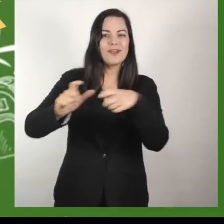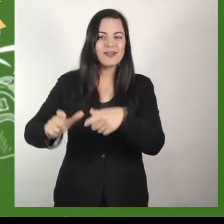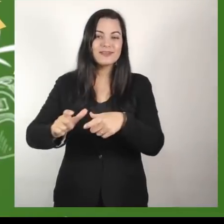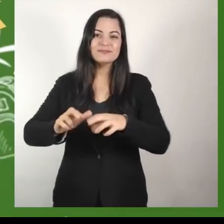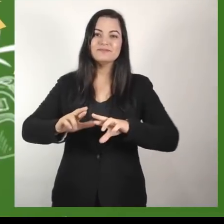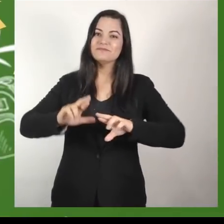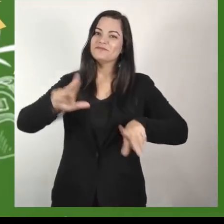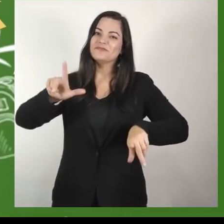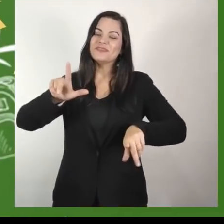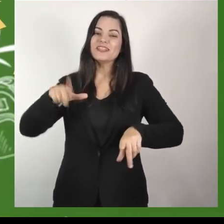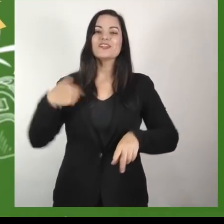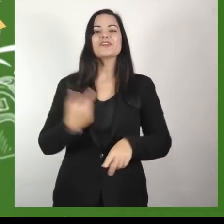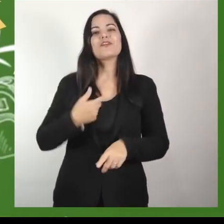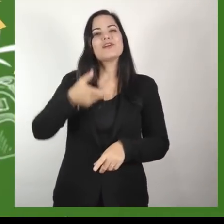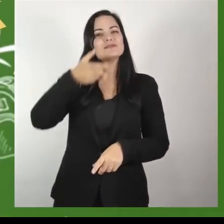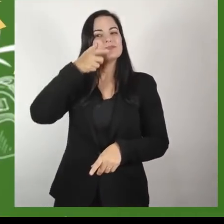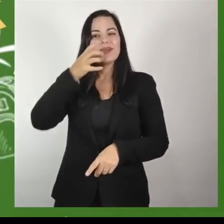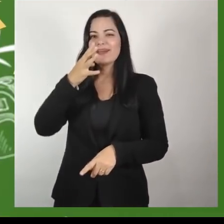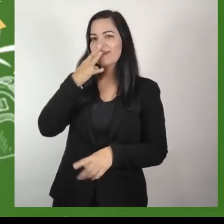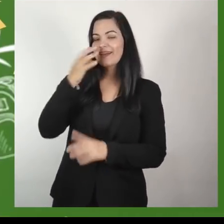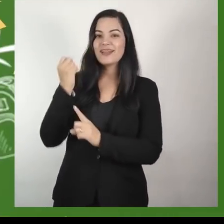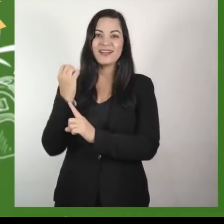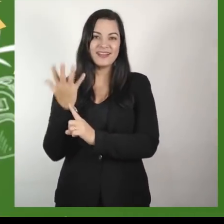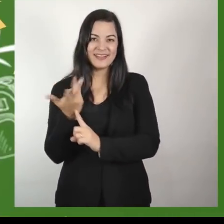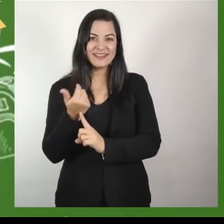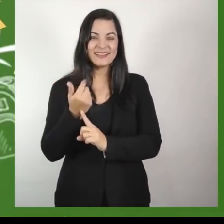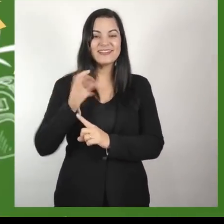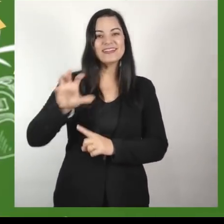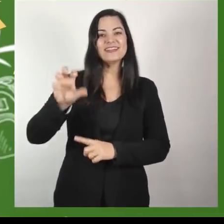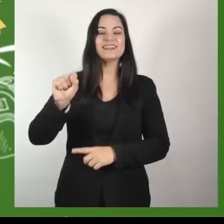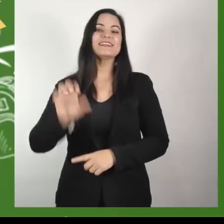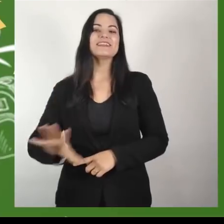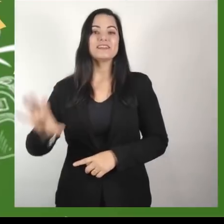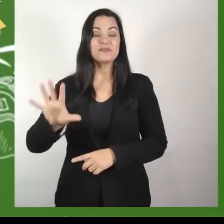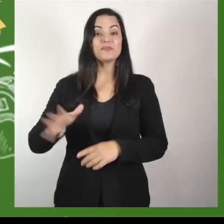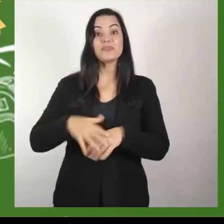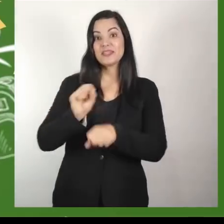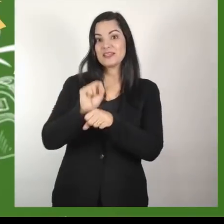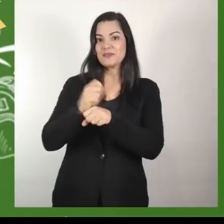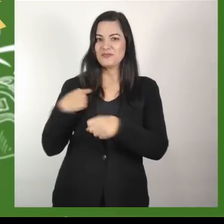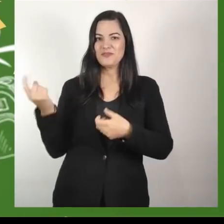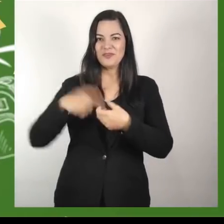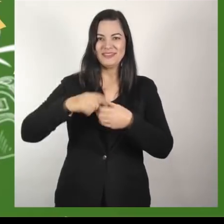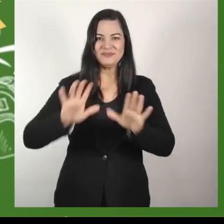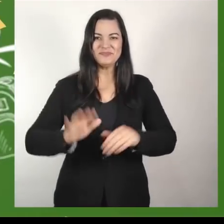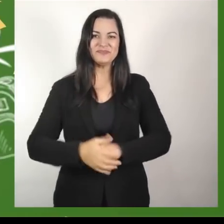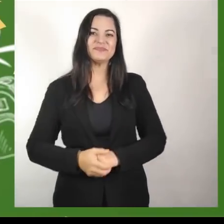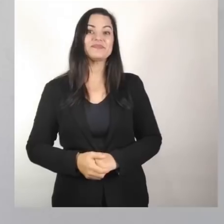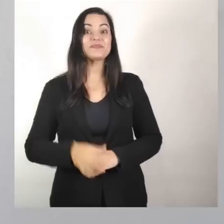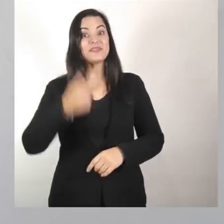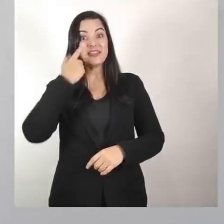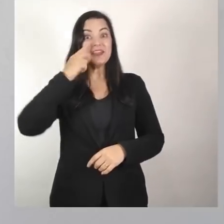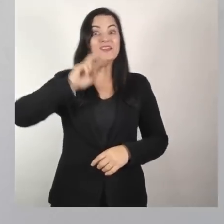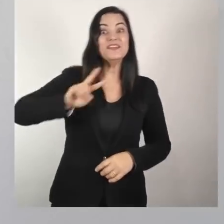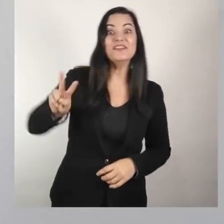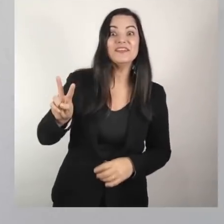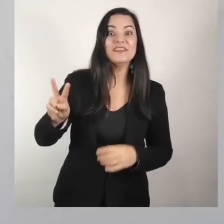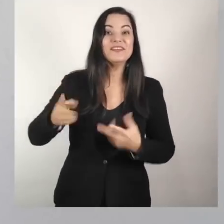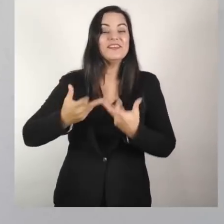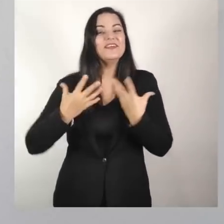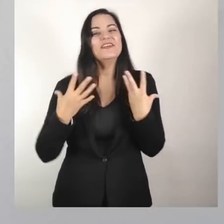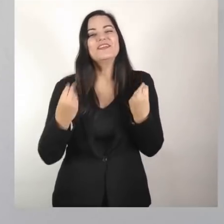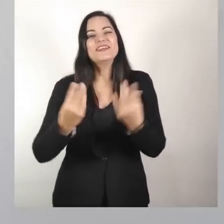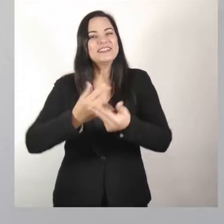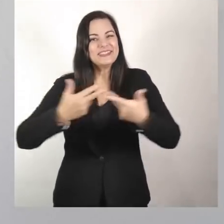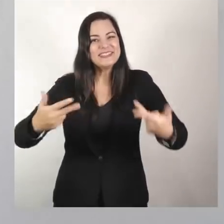e apreciar a cultura da região Sudeste. Então, agora espera um pouquinho aí que a Pro já volta. Viu só quanta